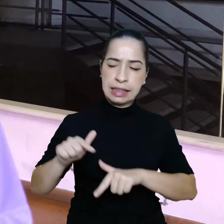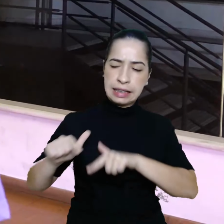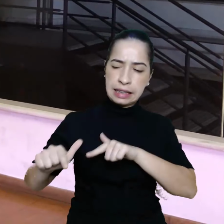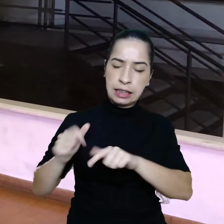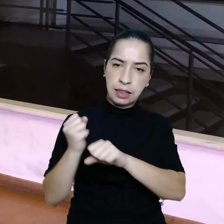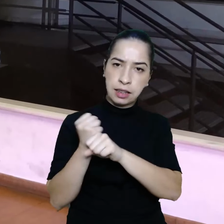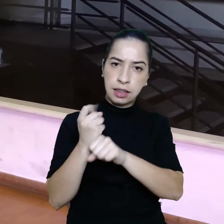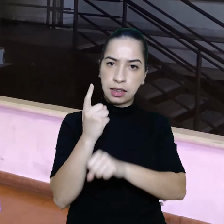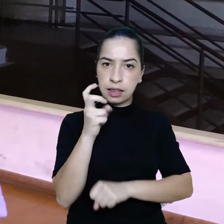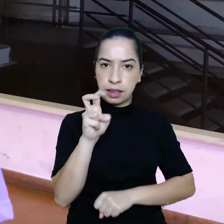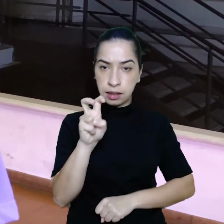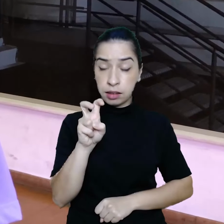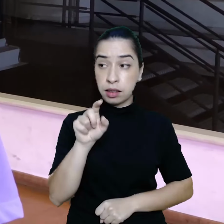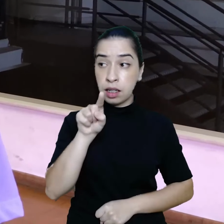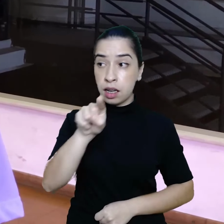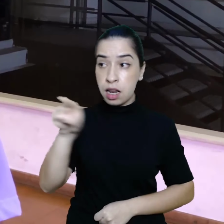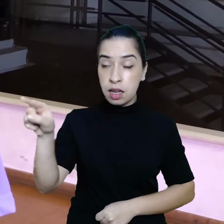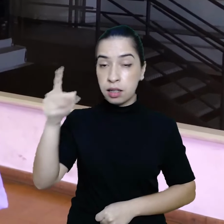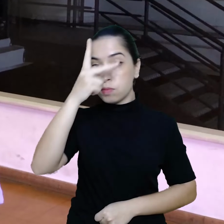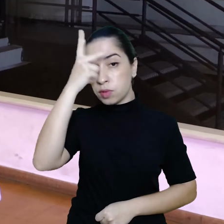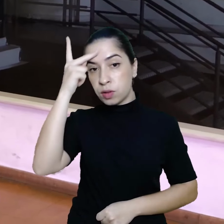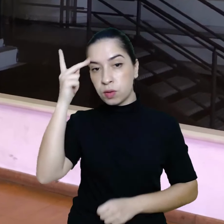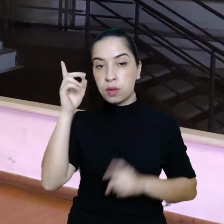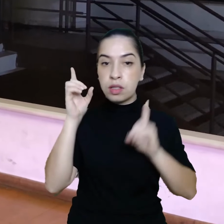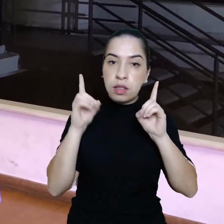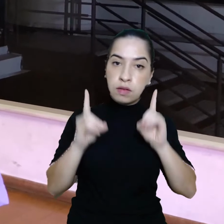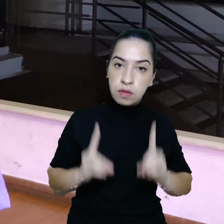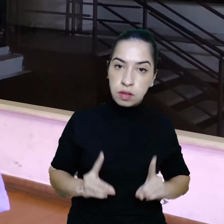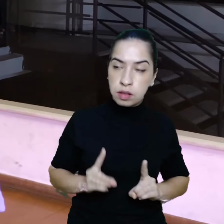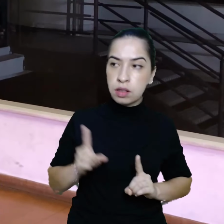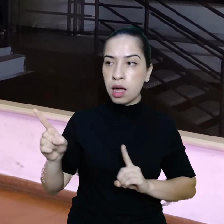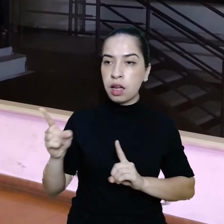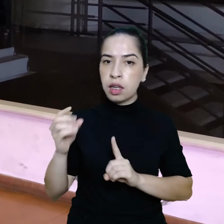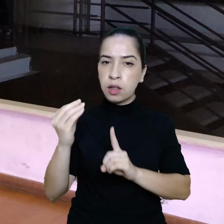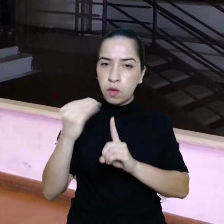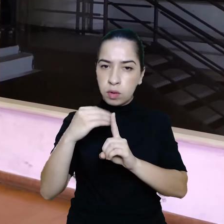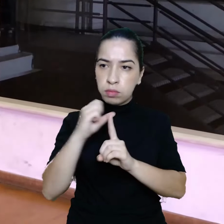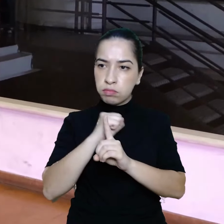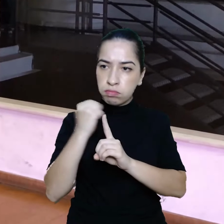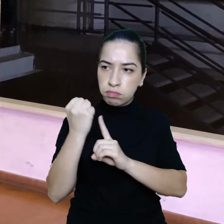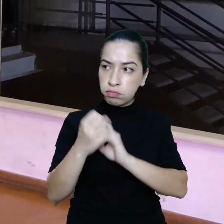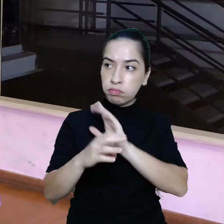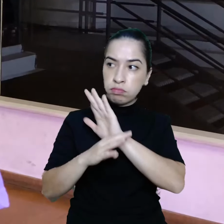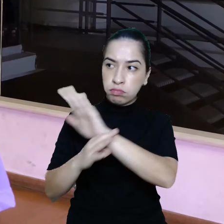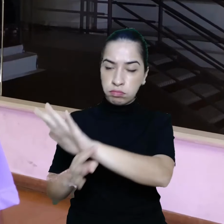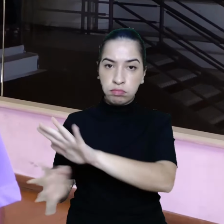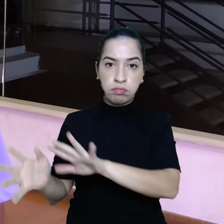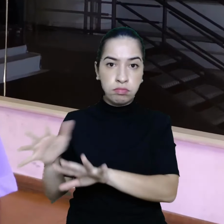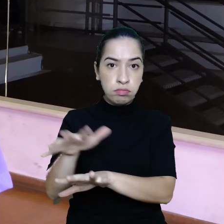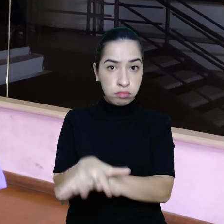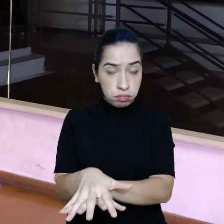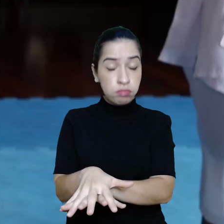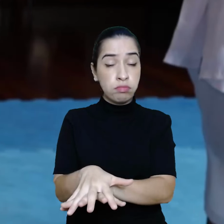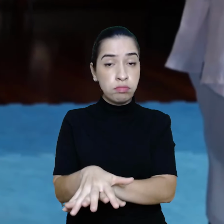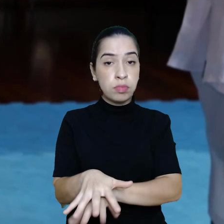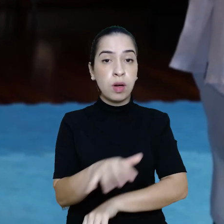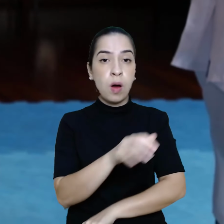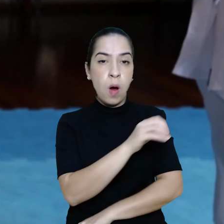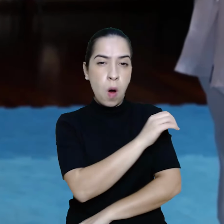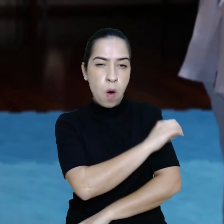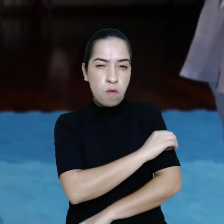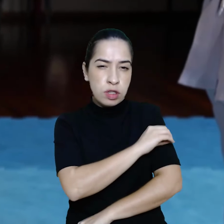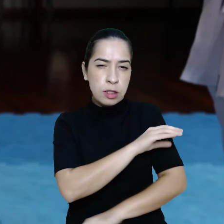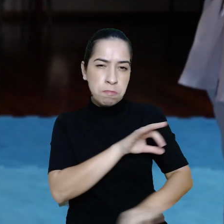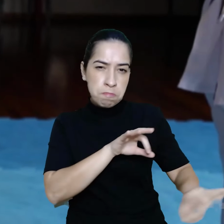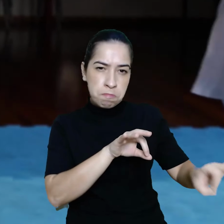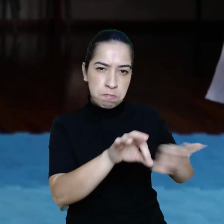são 15 anos de atuação em prol da inclusão de pessoas com deficiência em situação de vulnerabilidade social.